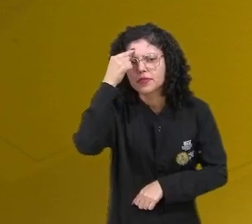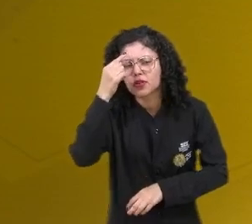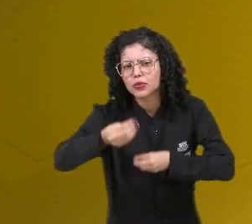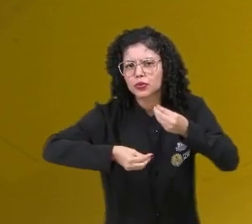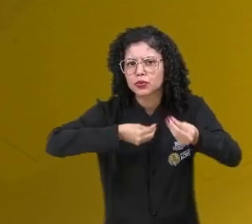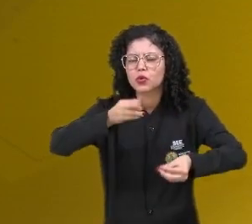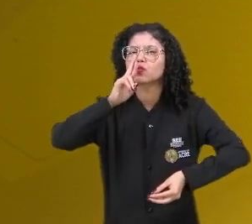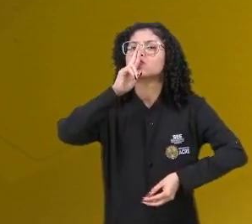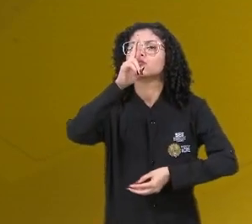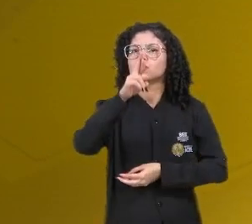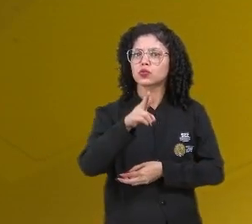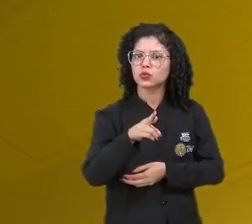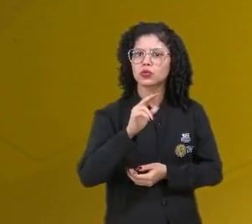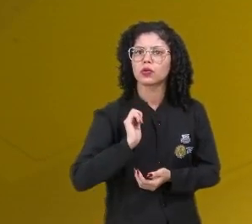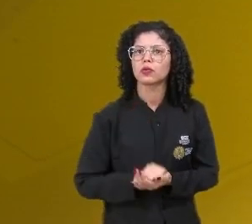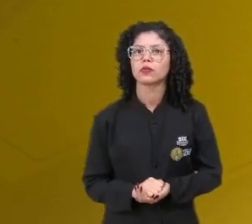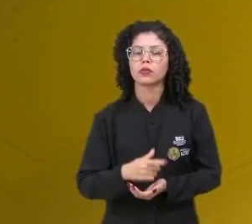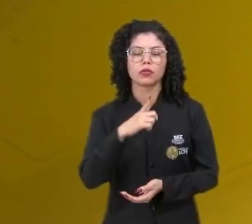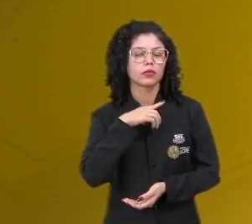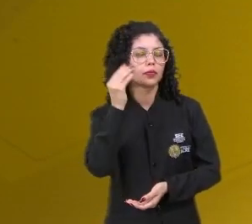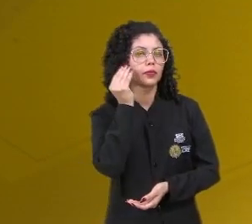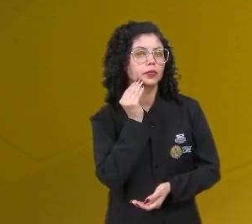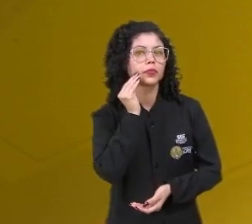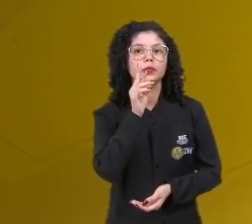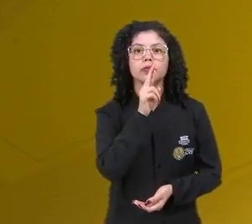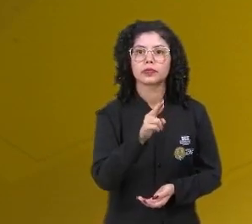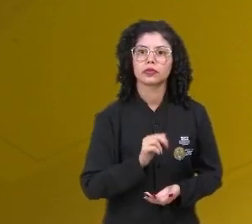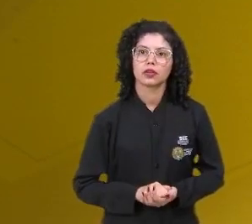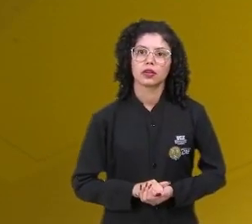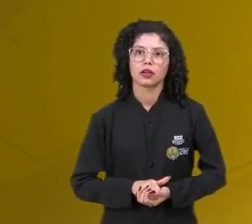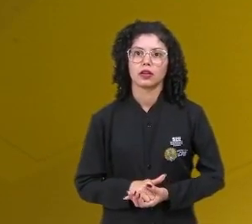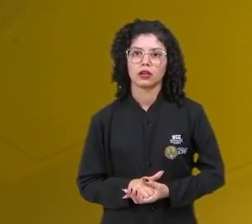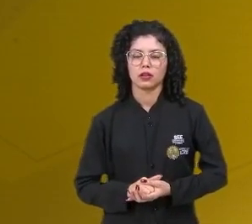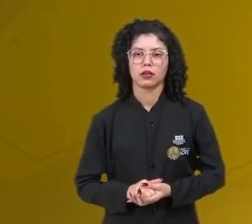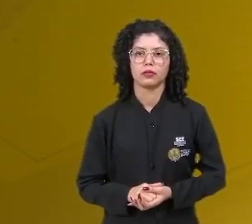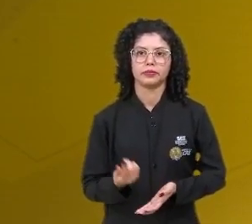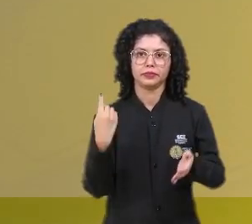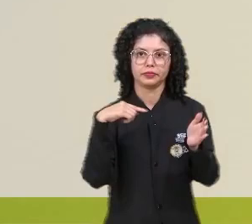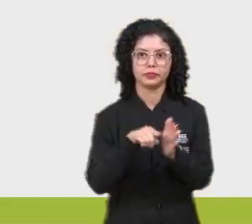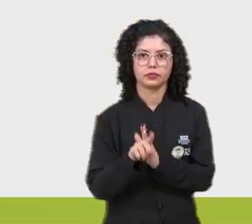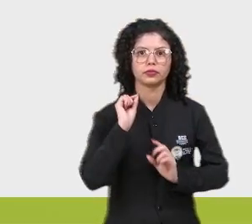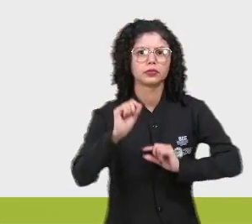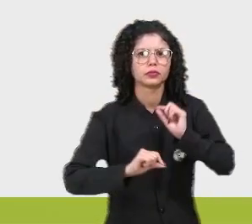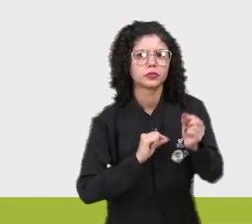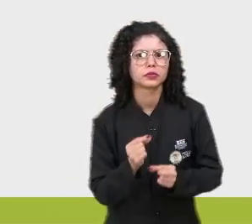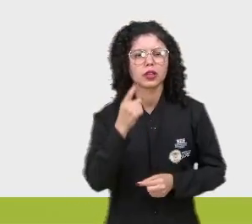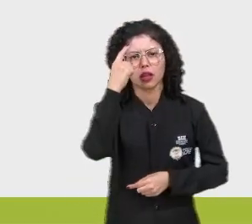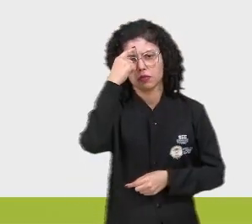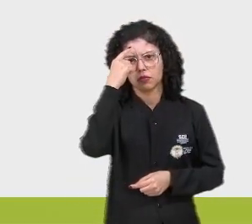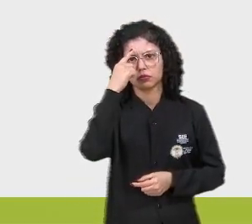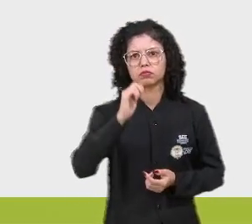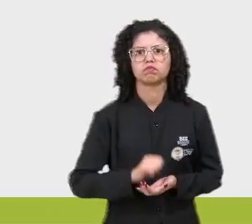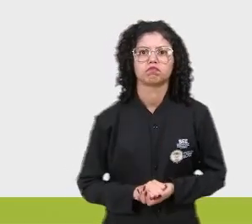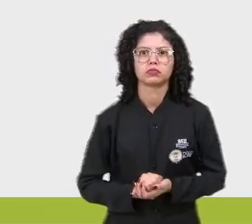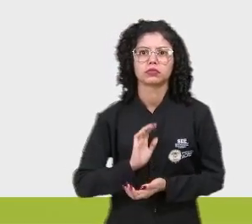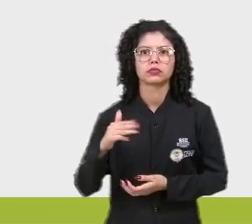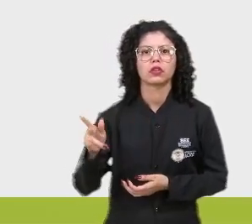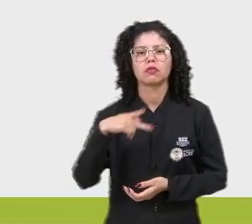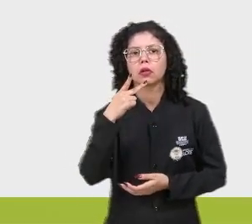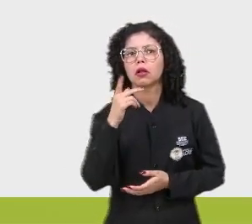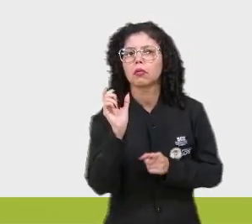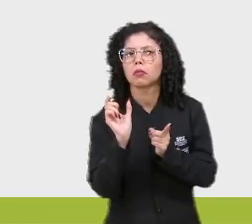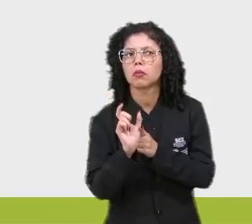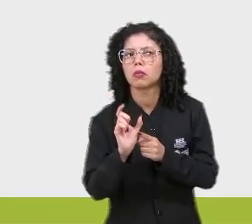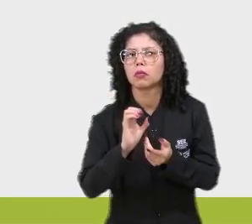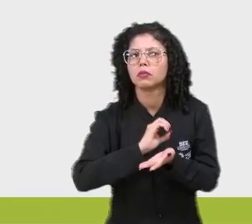aí numa resposta e tente aí responder, tá? A seguinte pergunta: o que vem à sua cabeça quando escuta